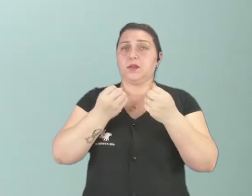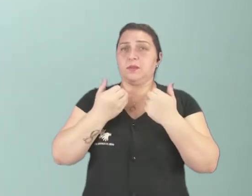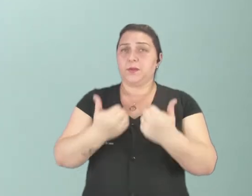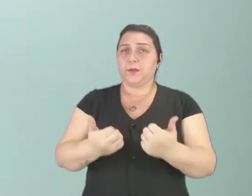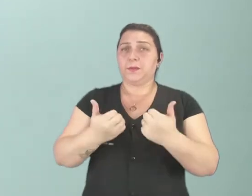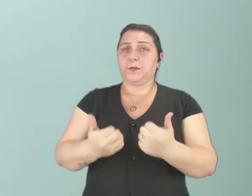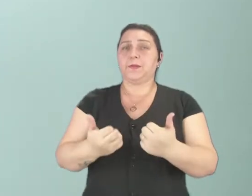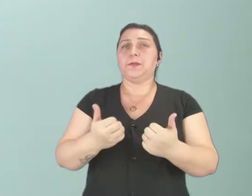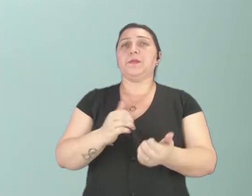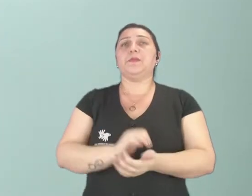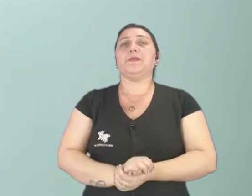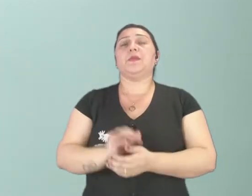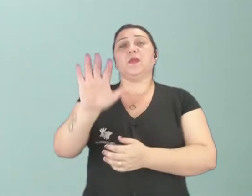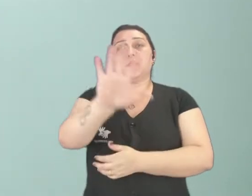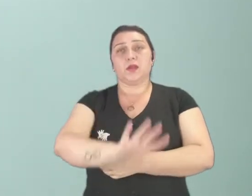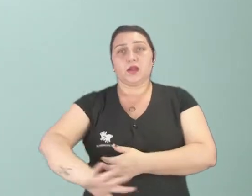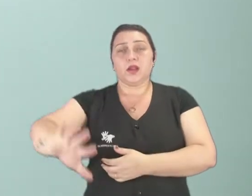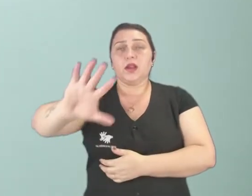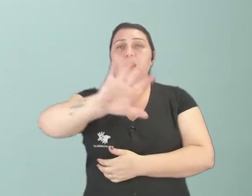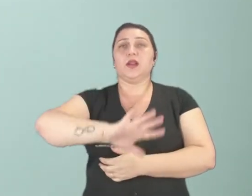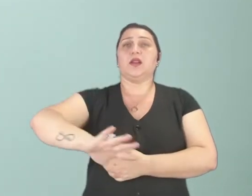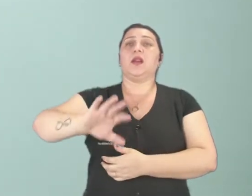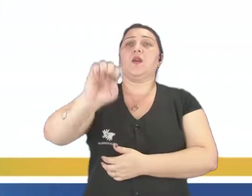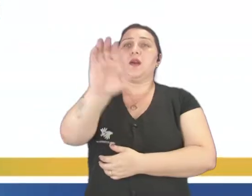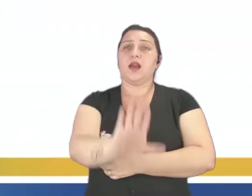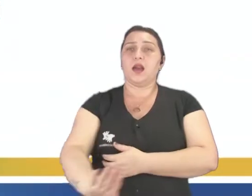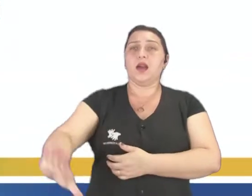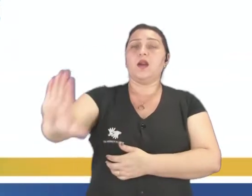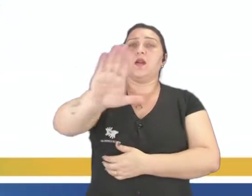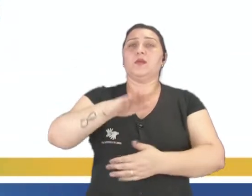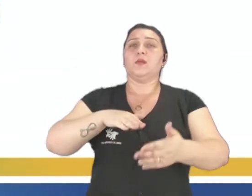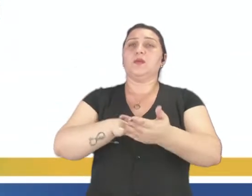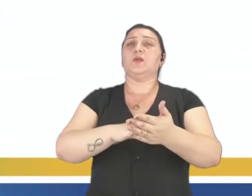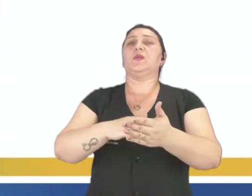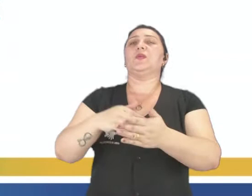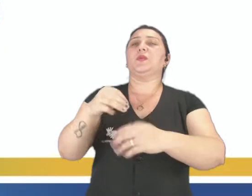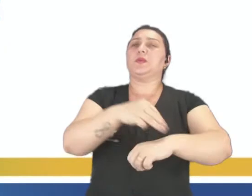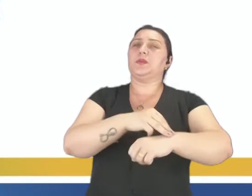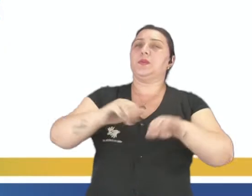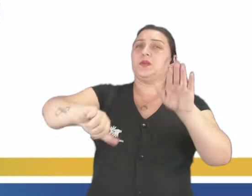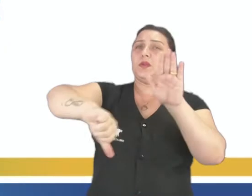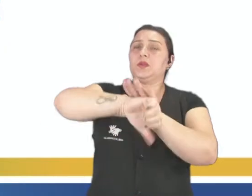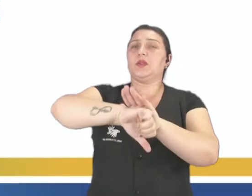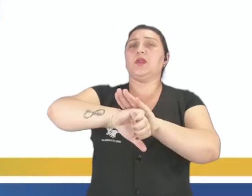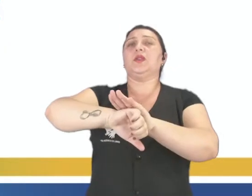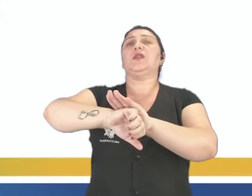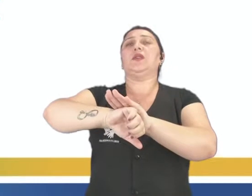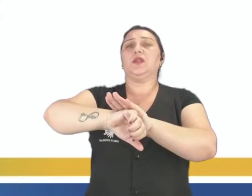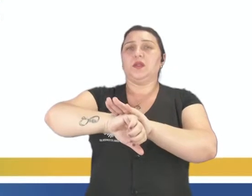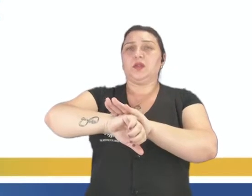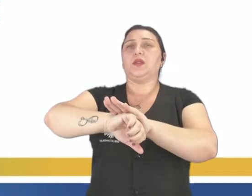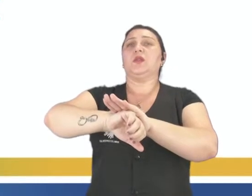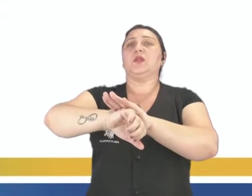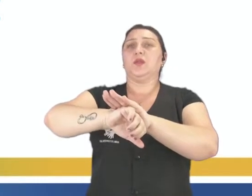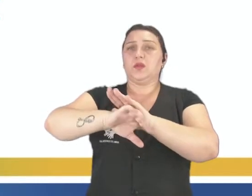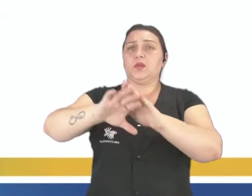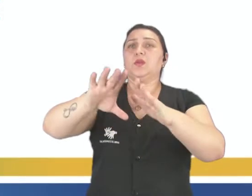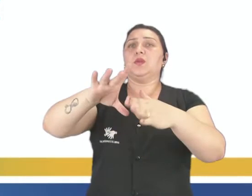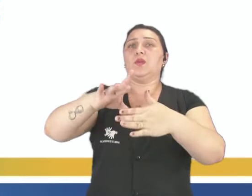bom? Então, no geral, a Europa enfrentava o quê? Momentos de crise entre o humanismo renascentista e